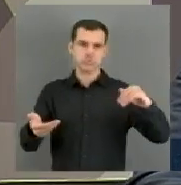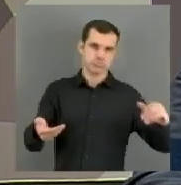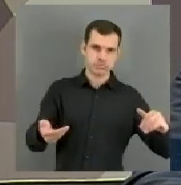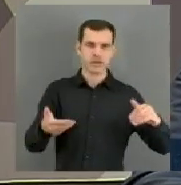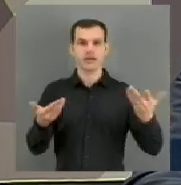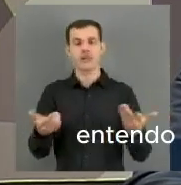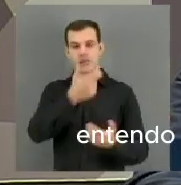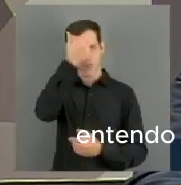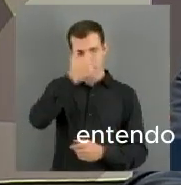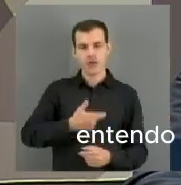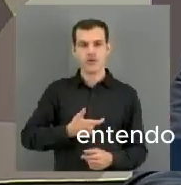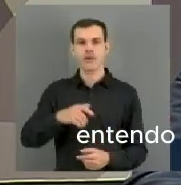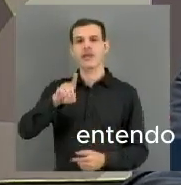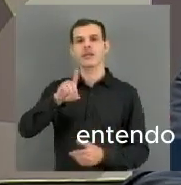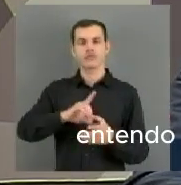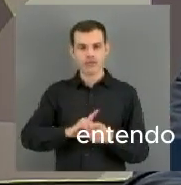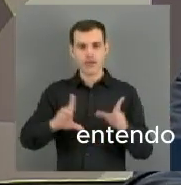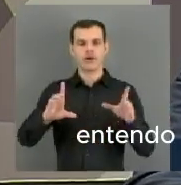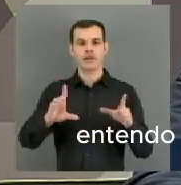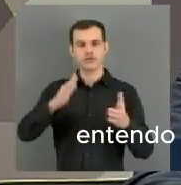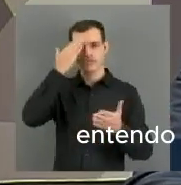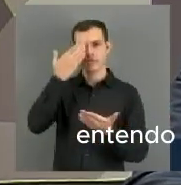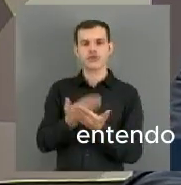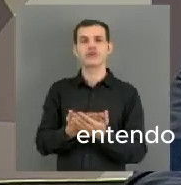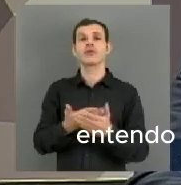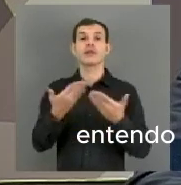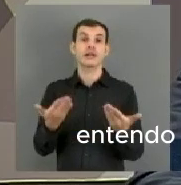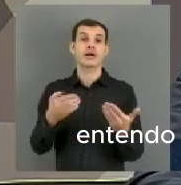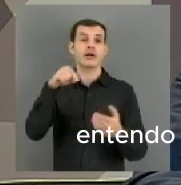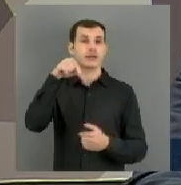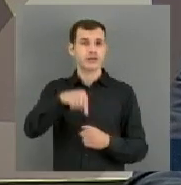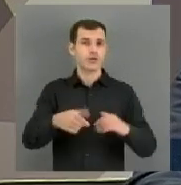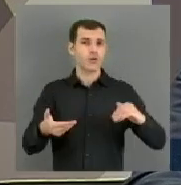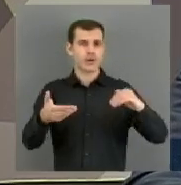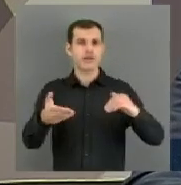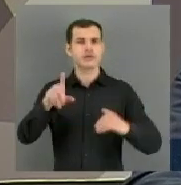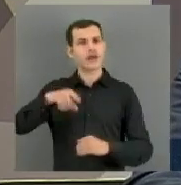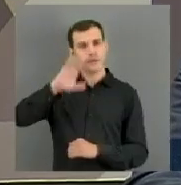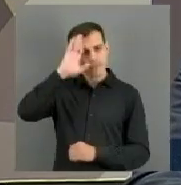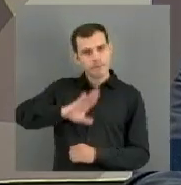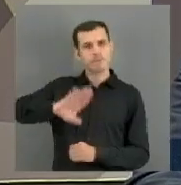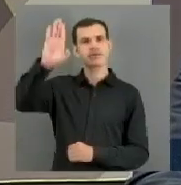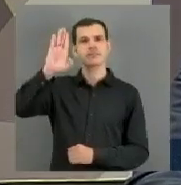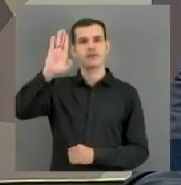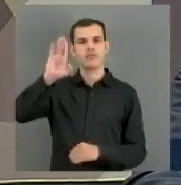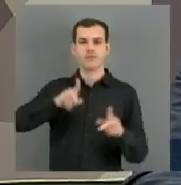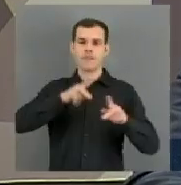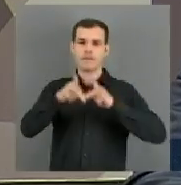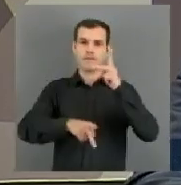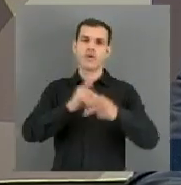democrata convicto, entendo ser o Congresso Nacional a voz mais importante e derradeira do povo brasileiro,